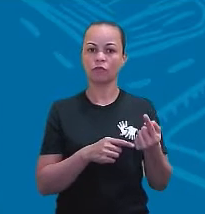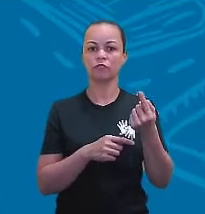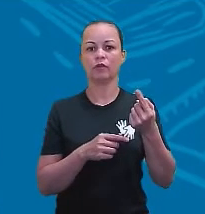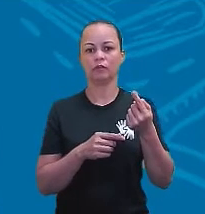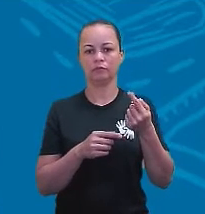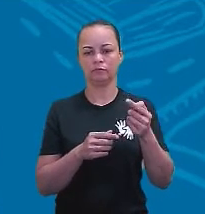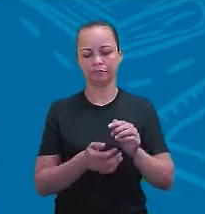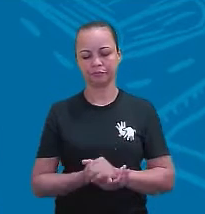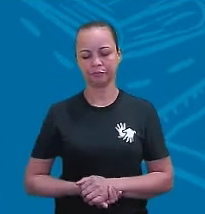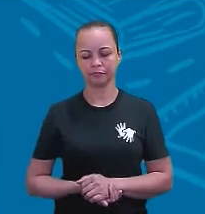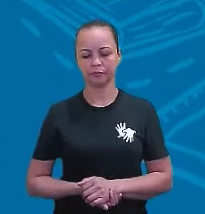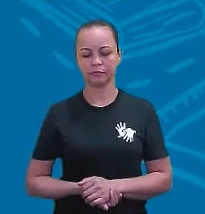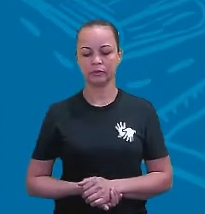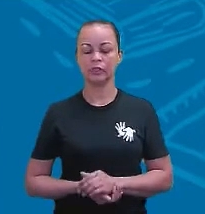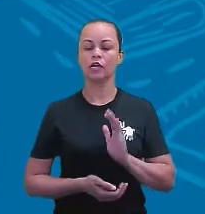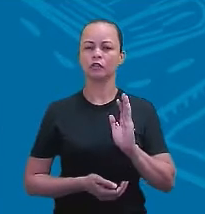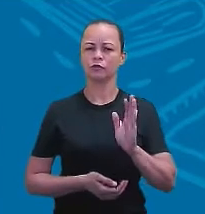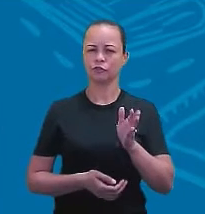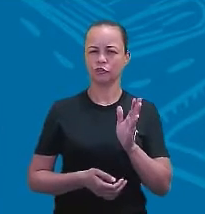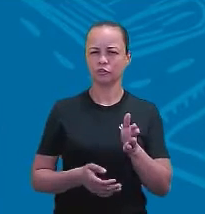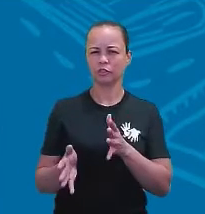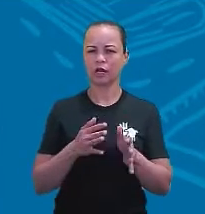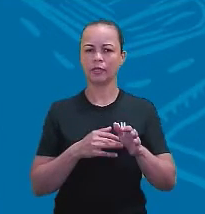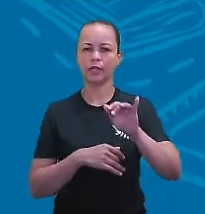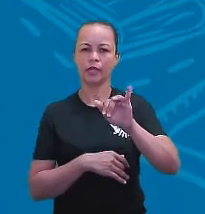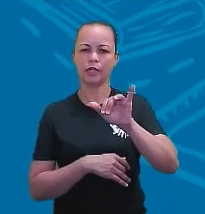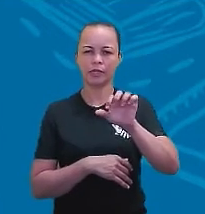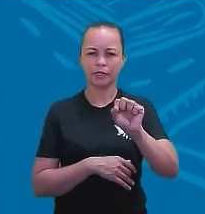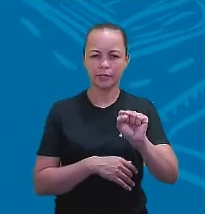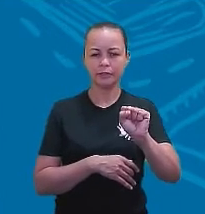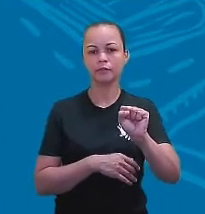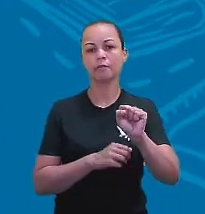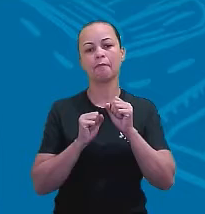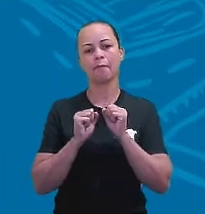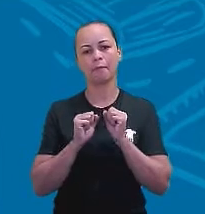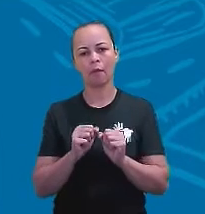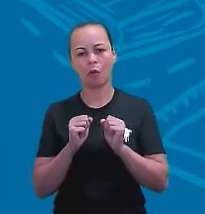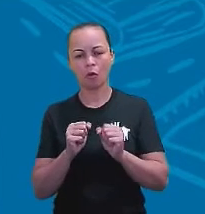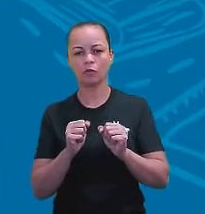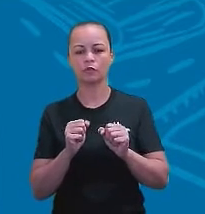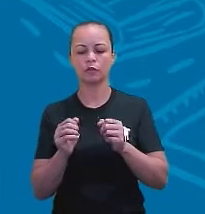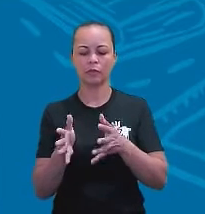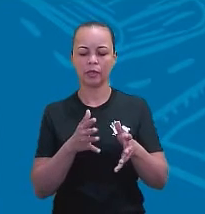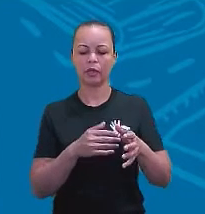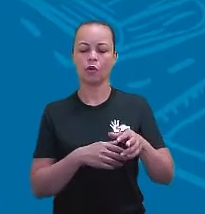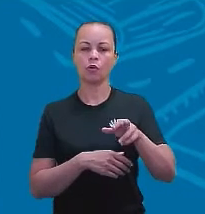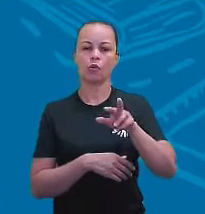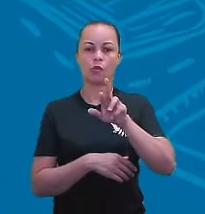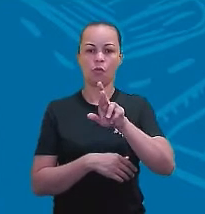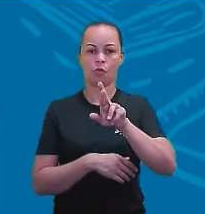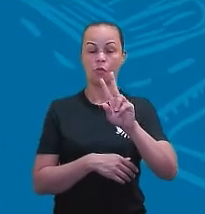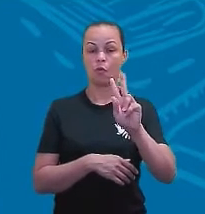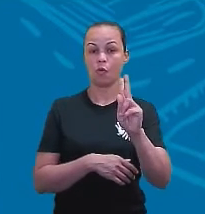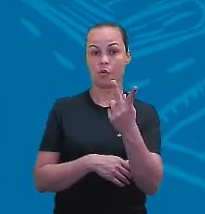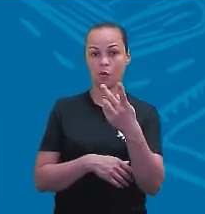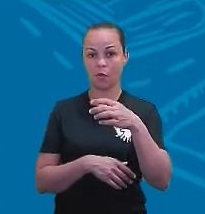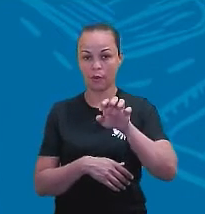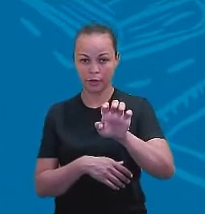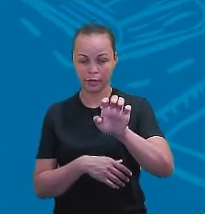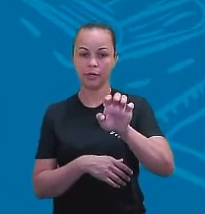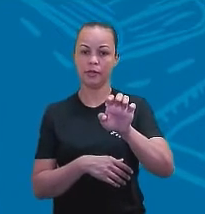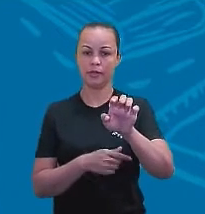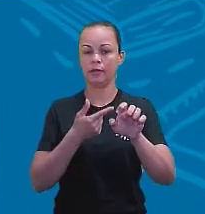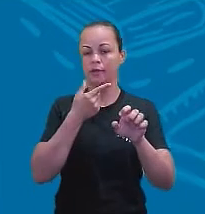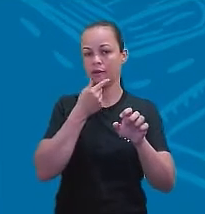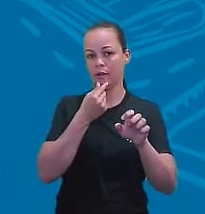I. Já a forma de is, eu posso empregar com he, que é ele, she, que